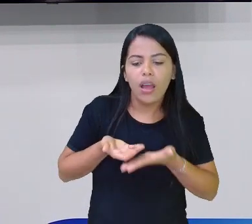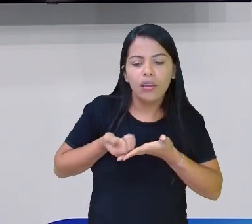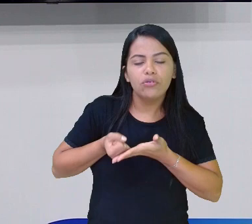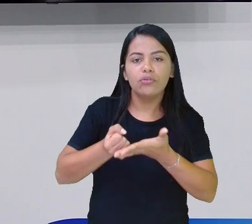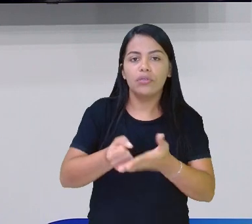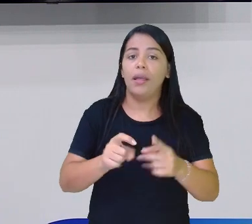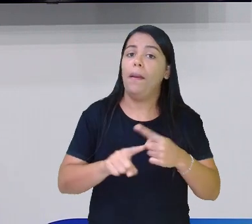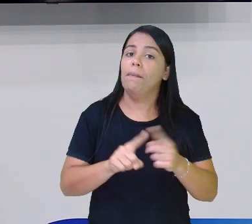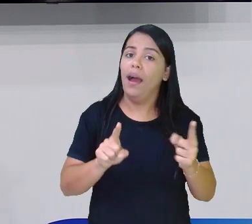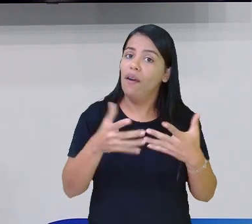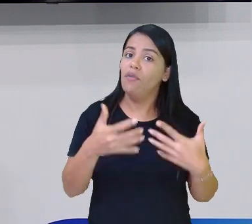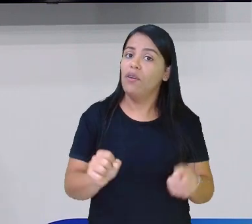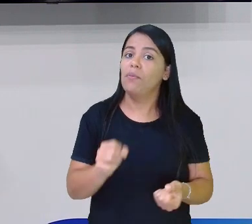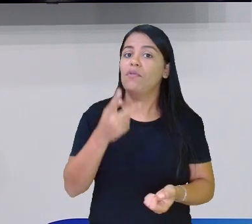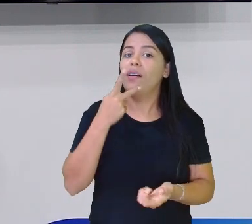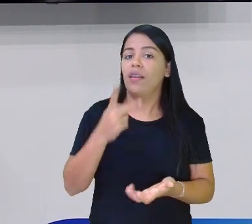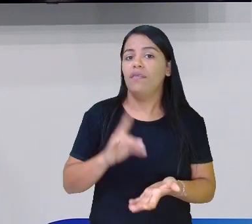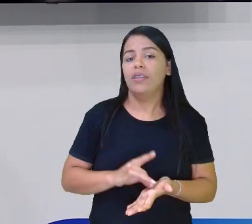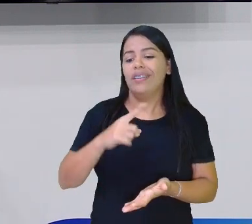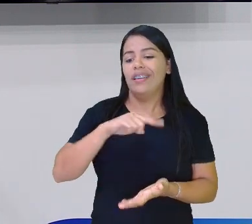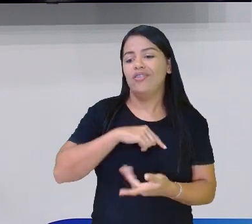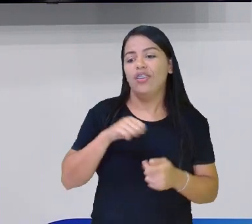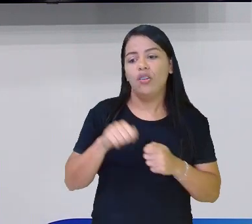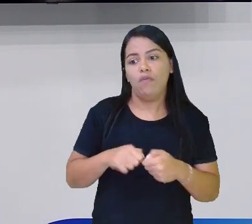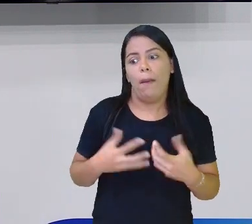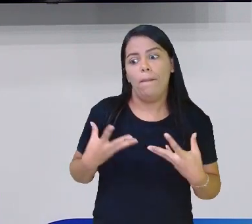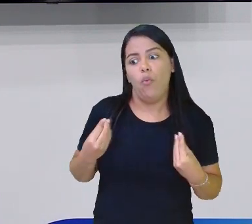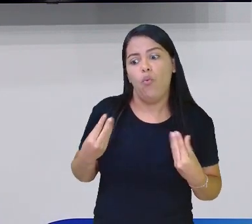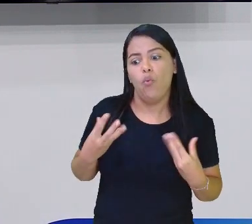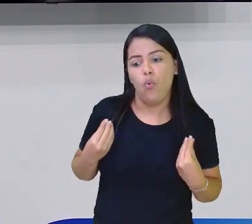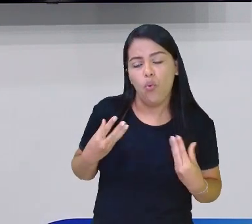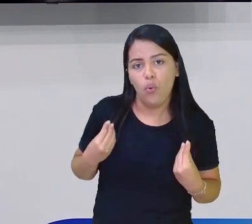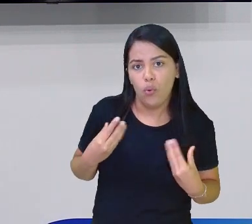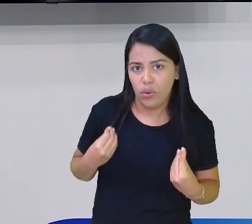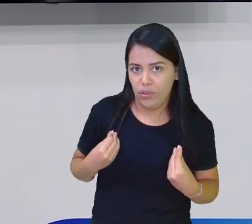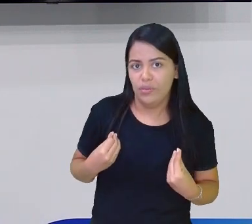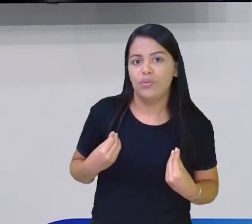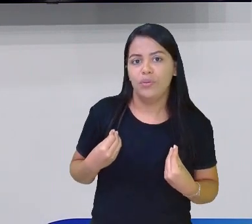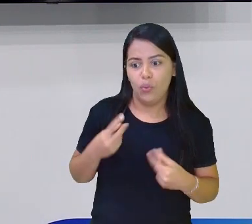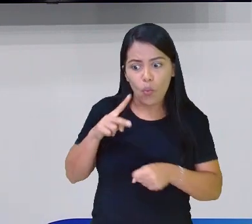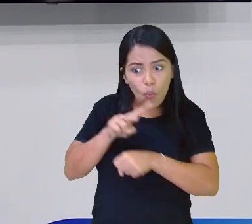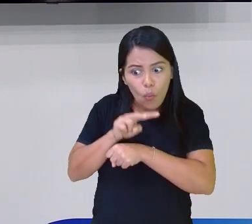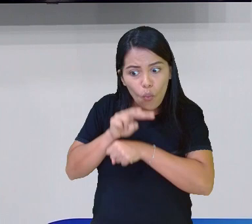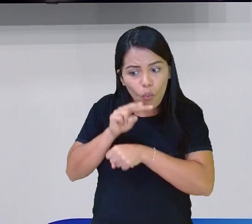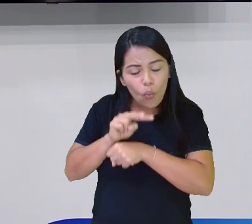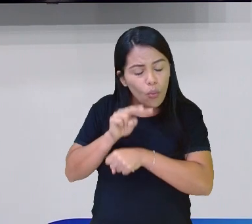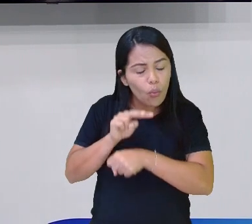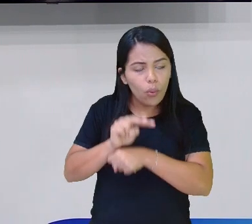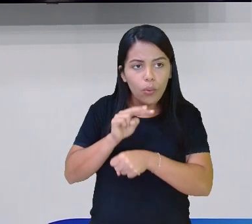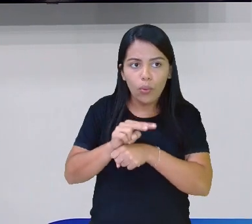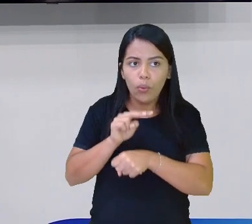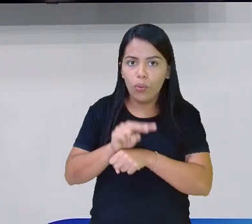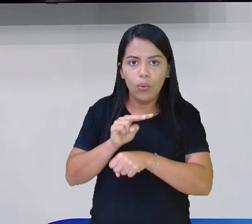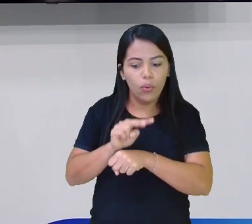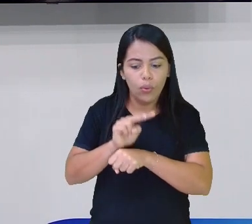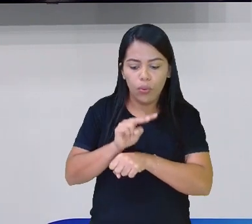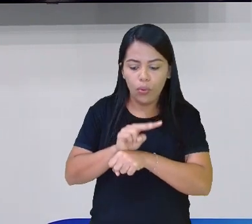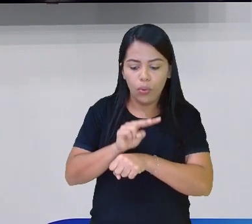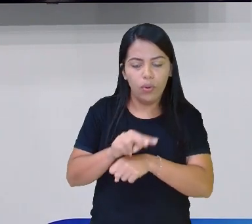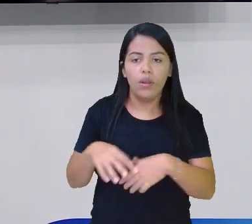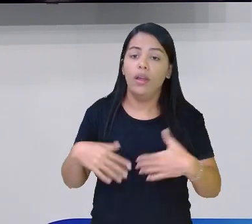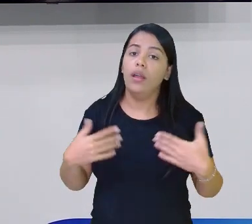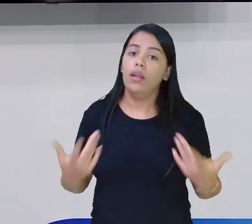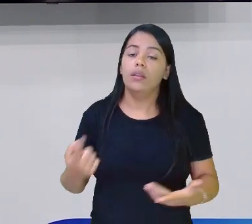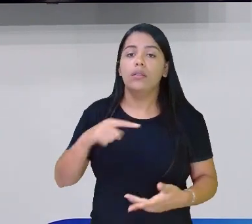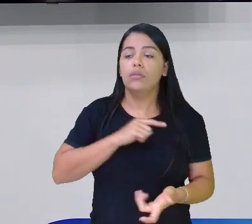vezes nós exageramos. É o caso aqui da mãe da Carol, colocou gente gorro e